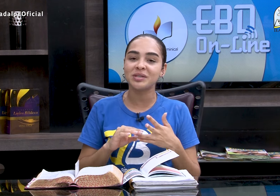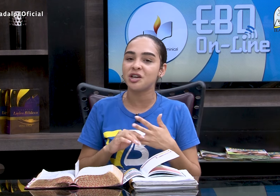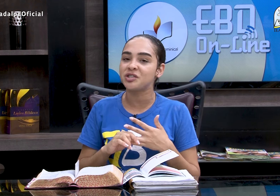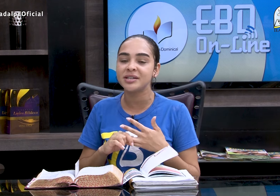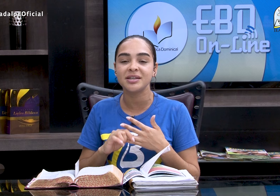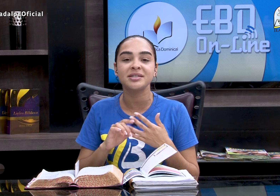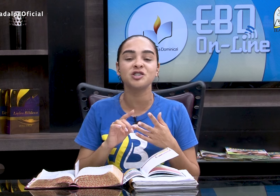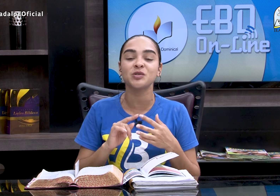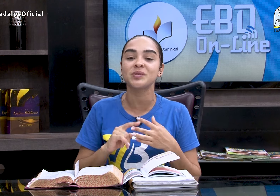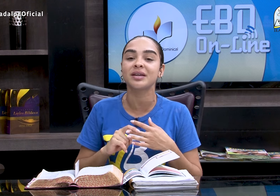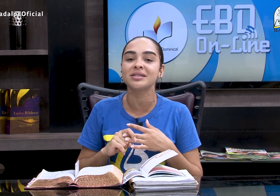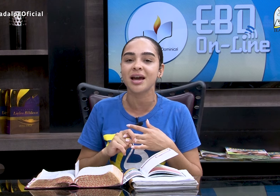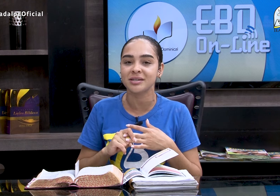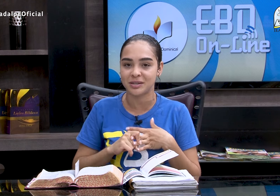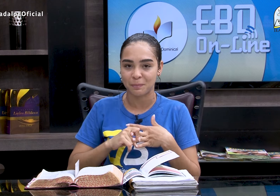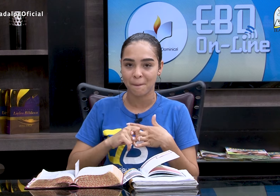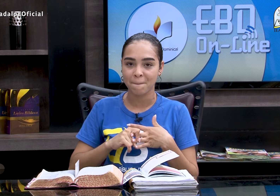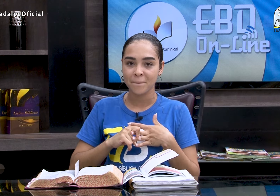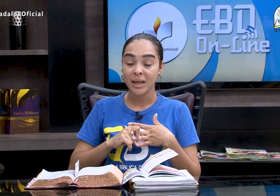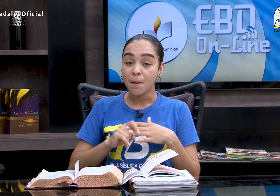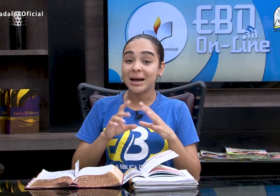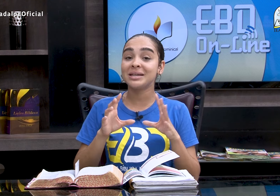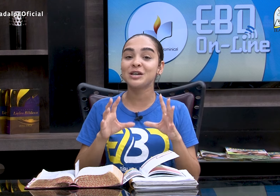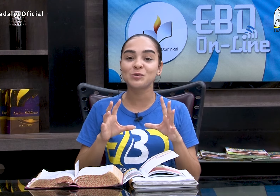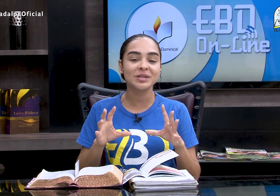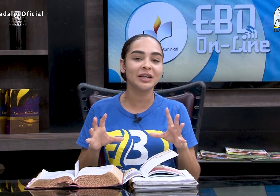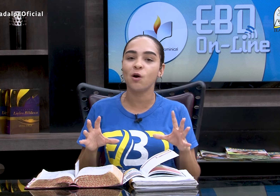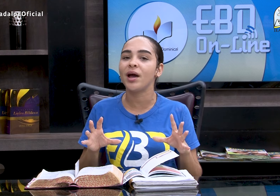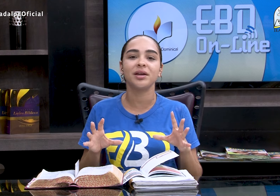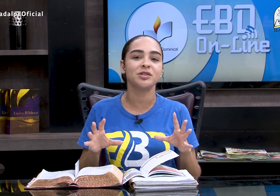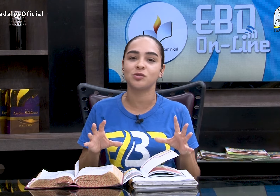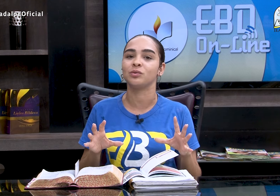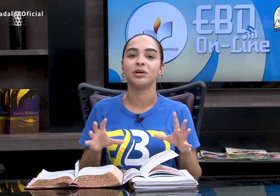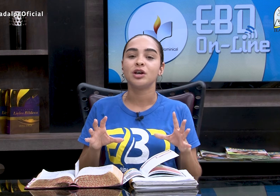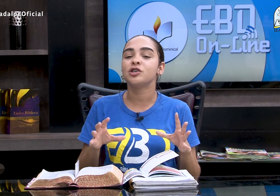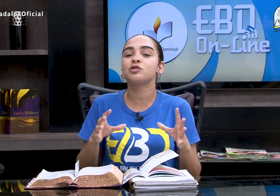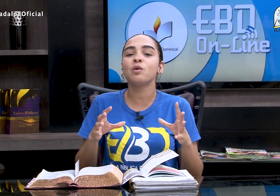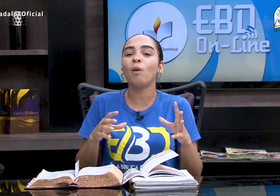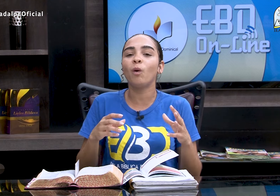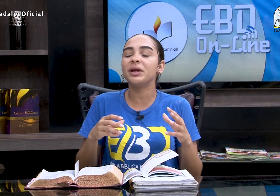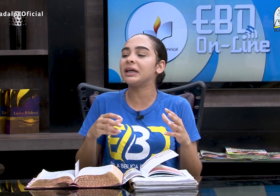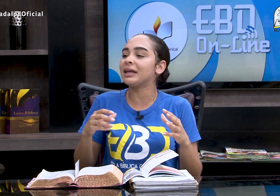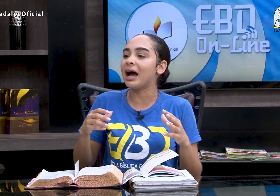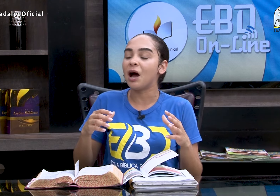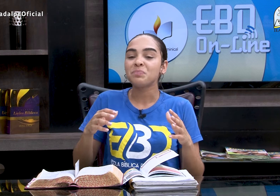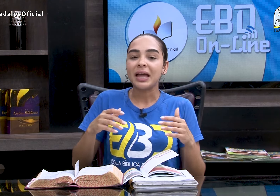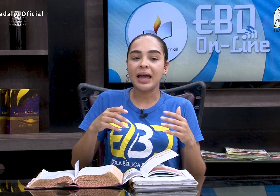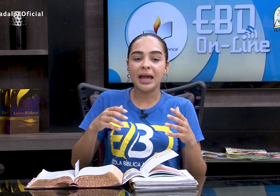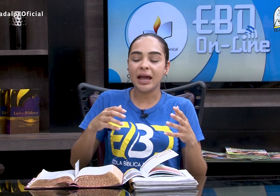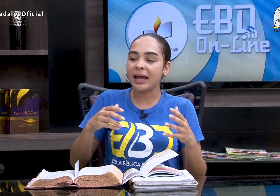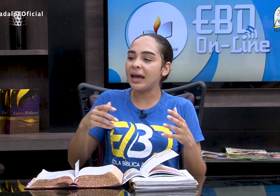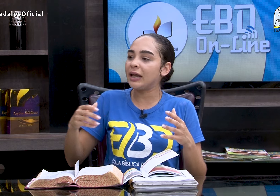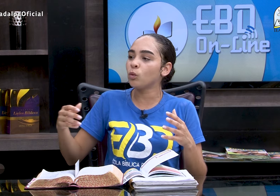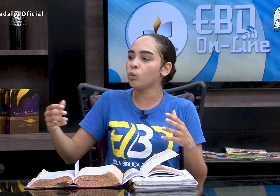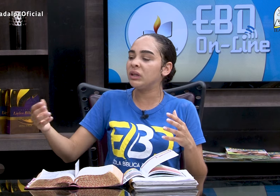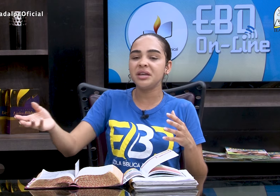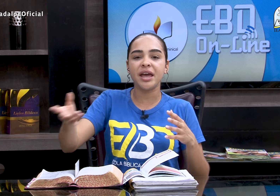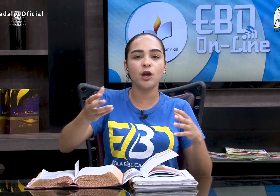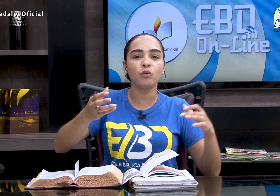Jesus agisse e se Jesus quisesse mas Jesus ele não é isso Jesus não é um homem que tá eh